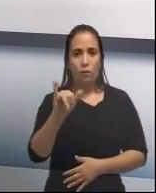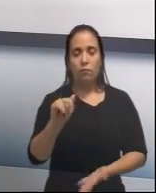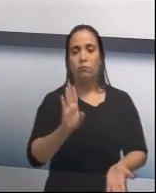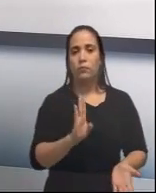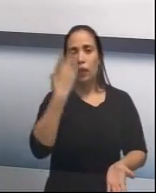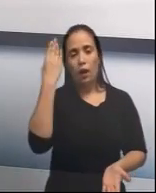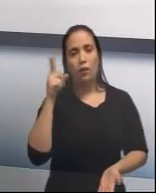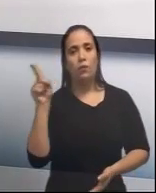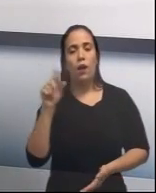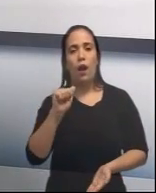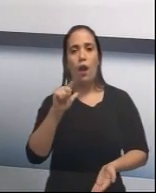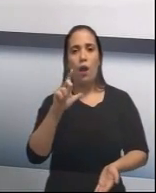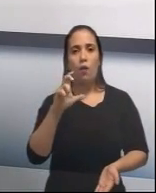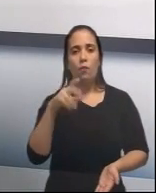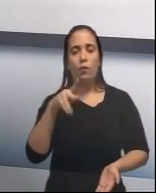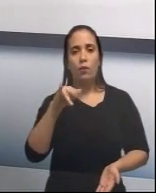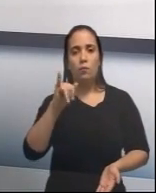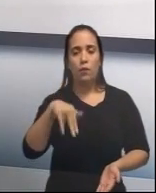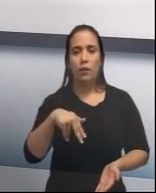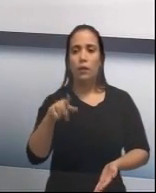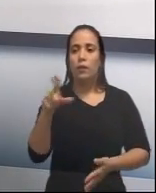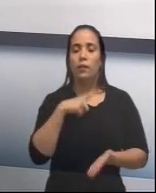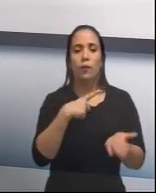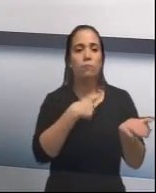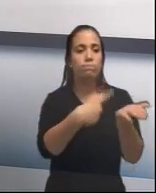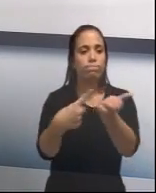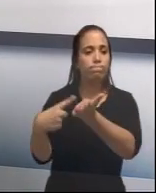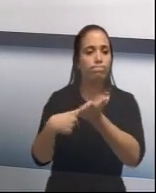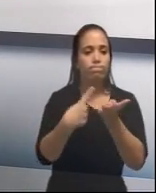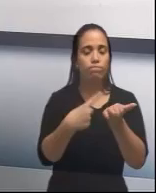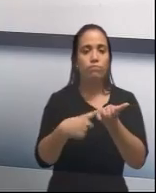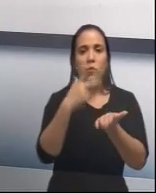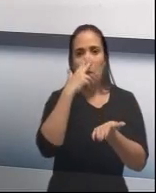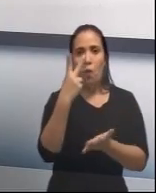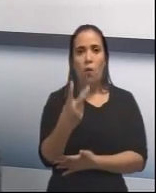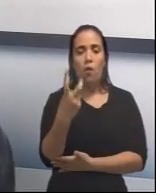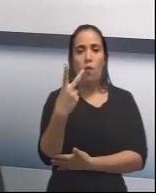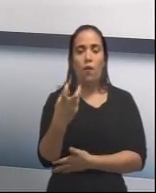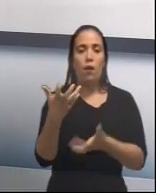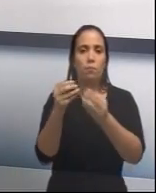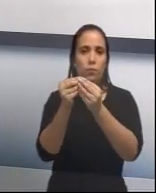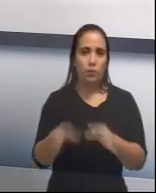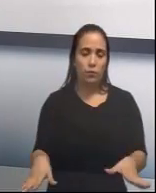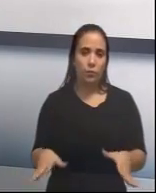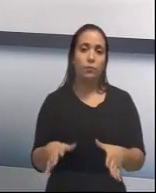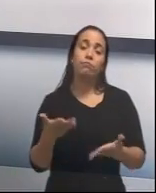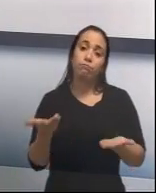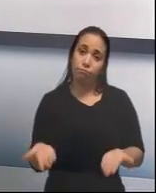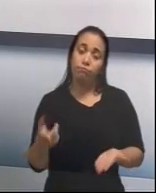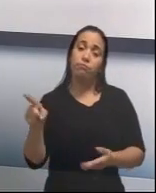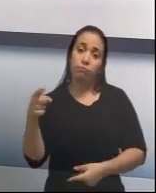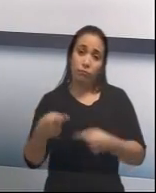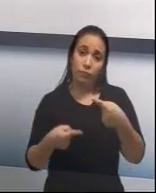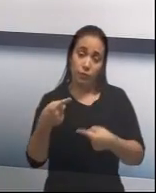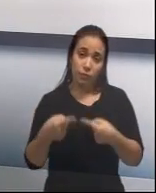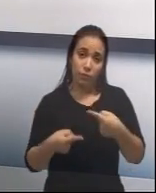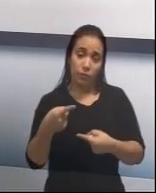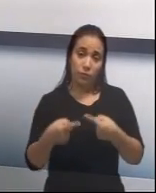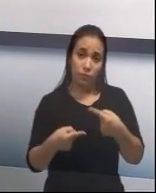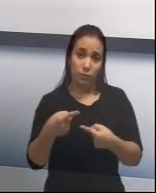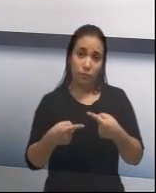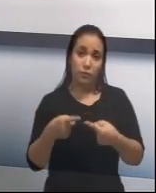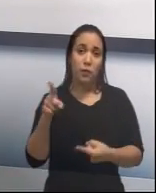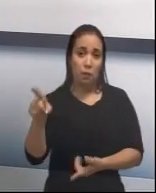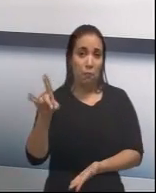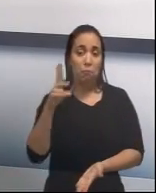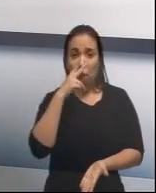armando e prejudicando de forma covarde o criador. Esse é o político essência,